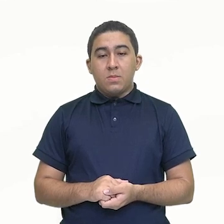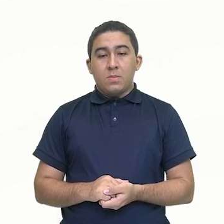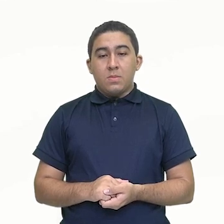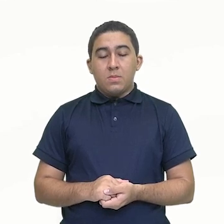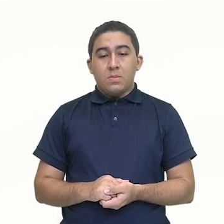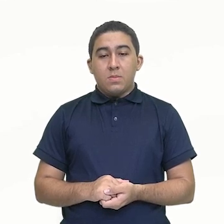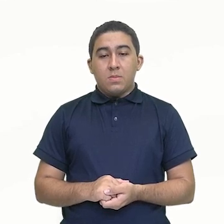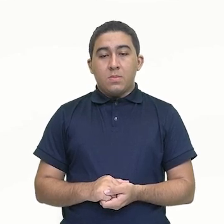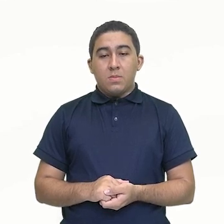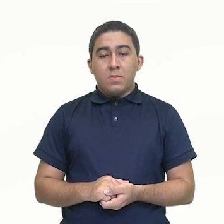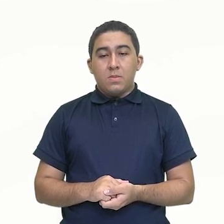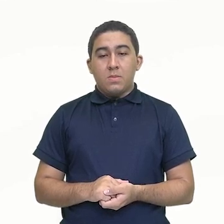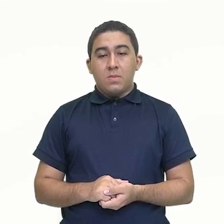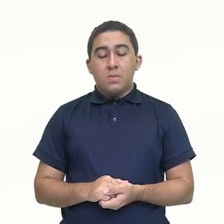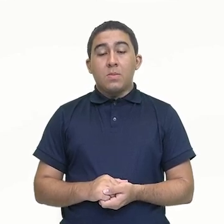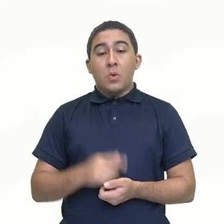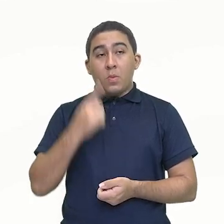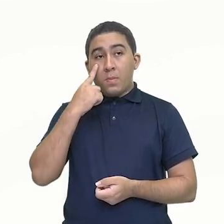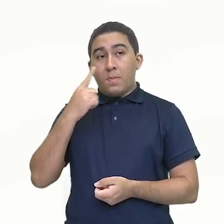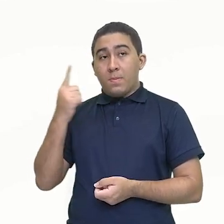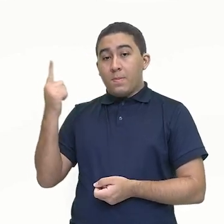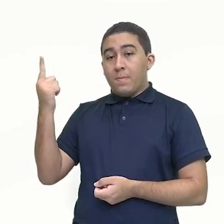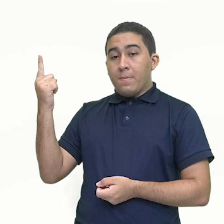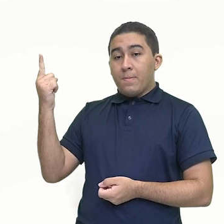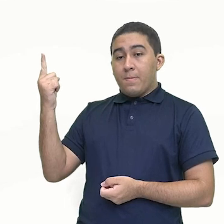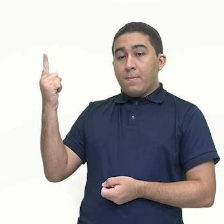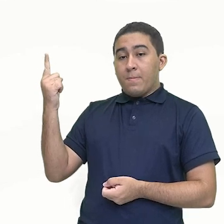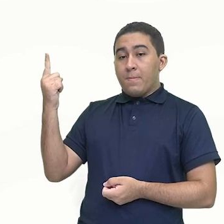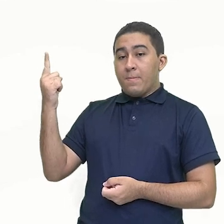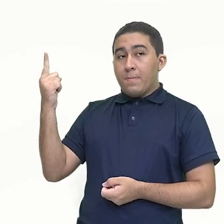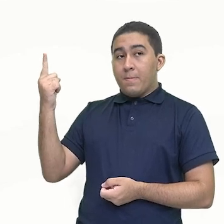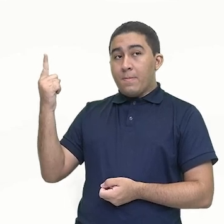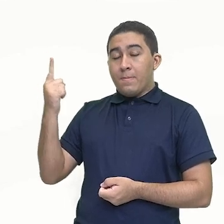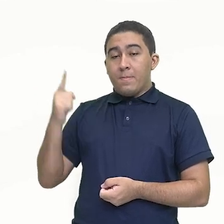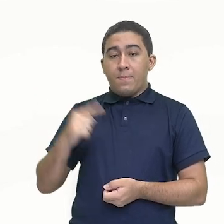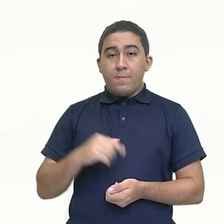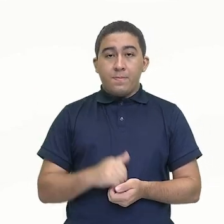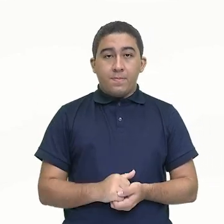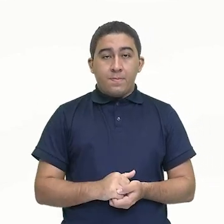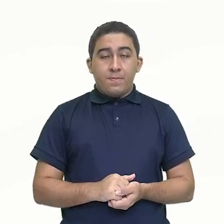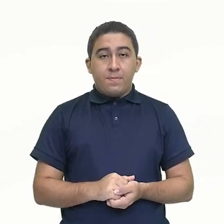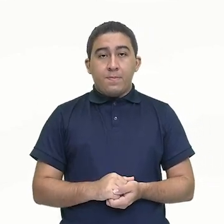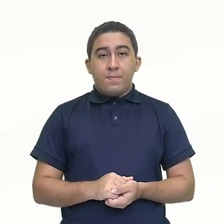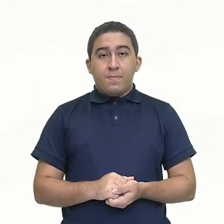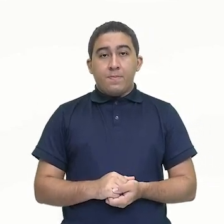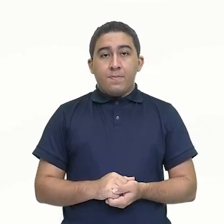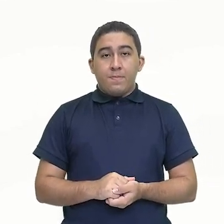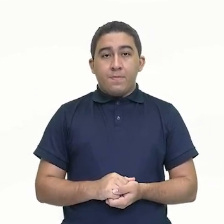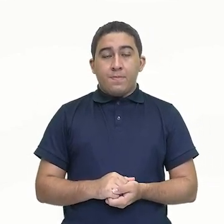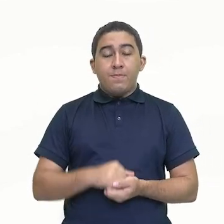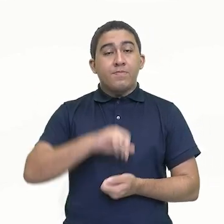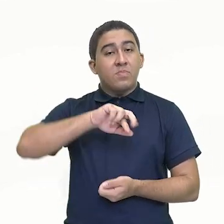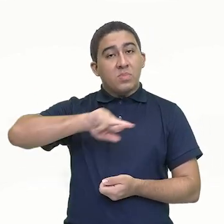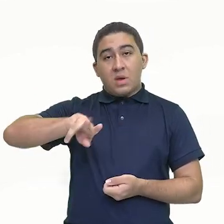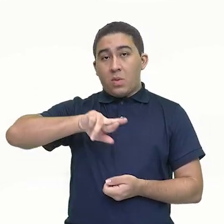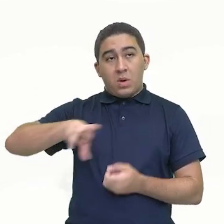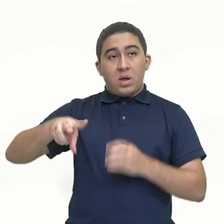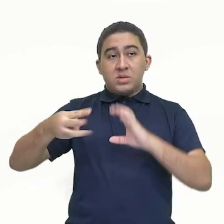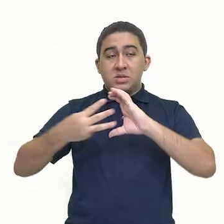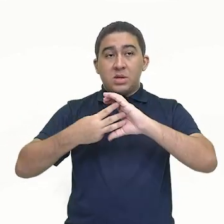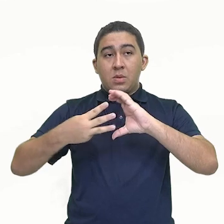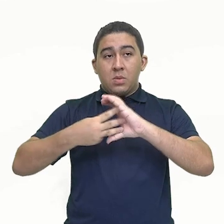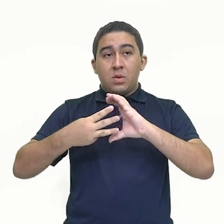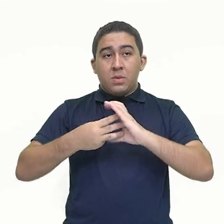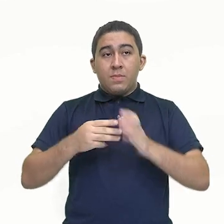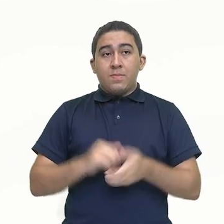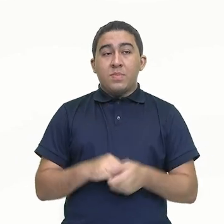acelulares, deixa aqui completar, eles não são células, tá bom? E aí nós temos os tipos de células,